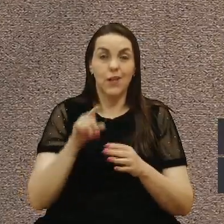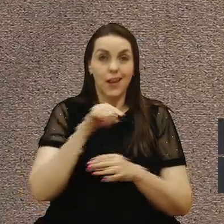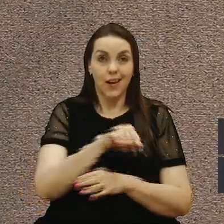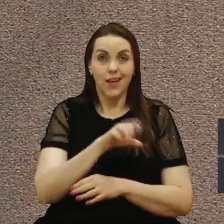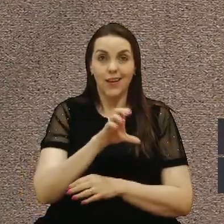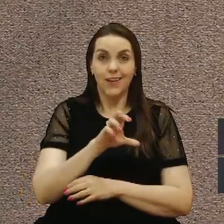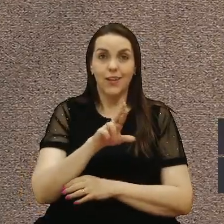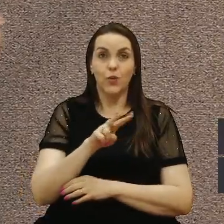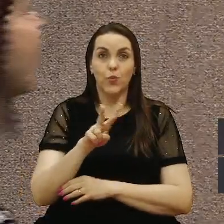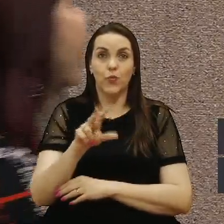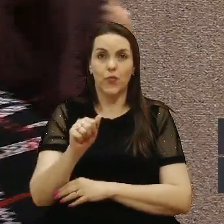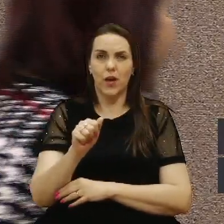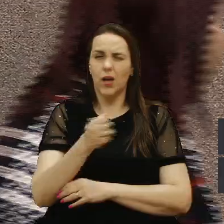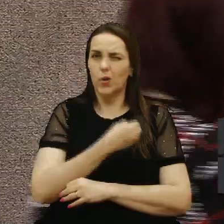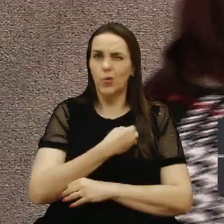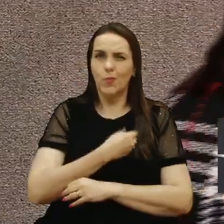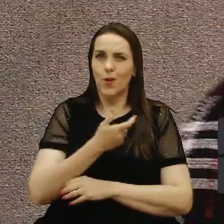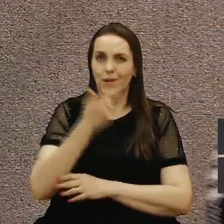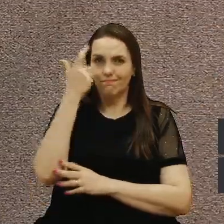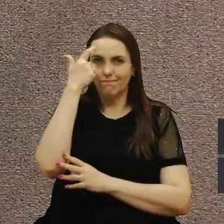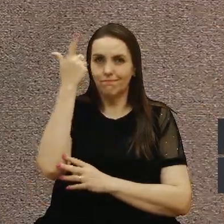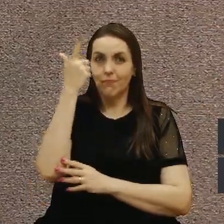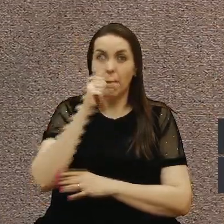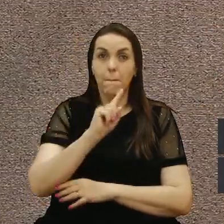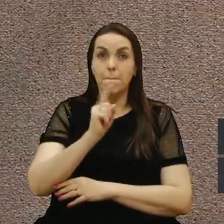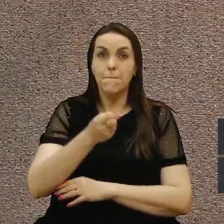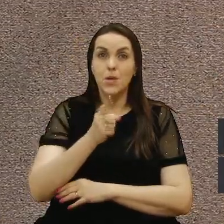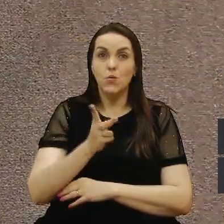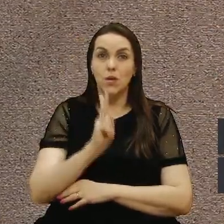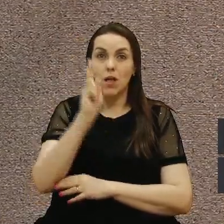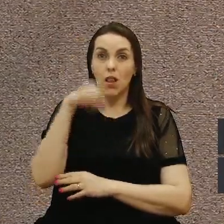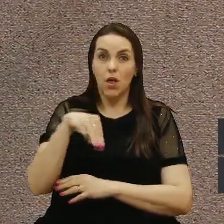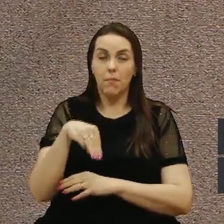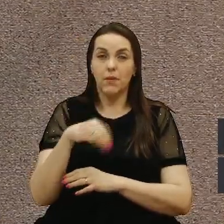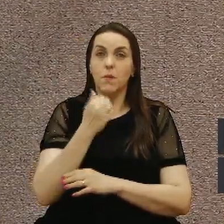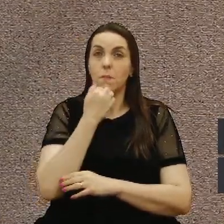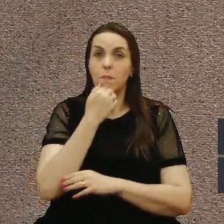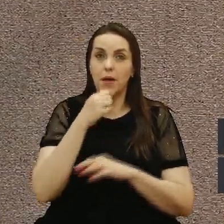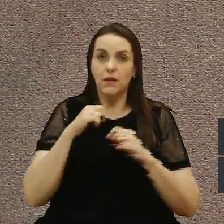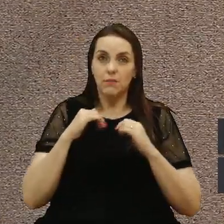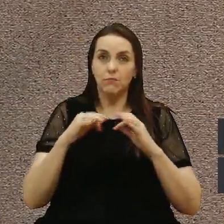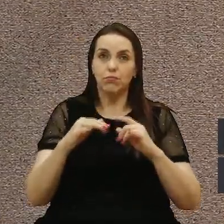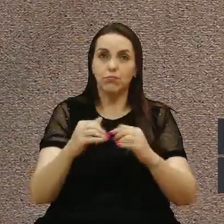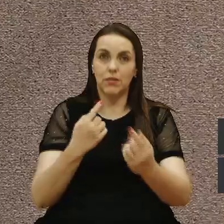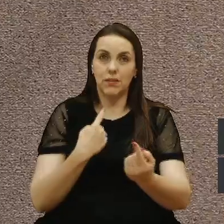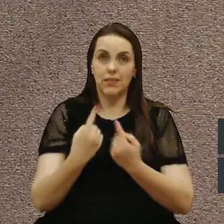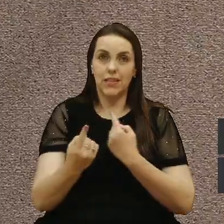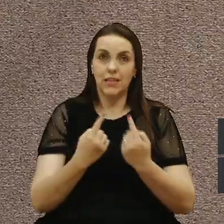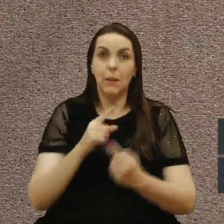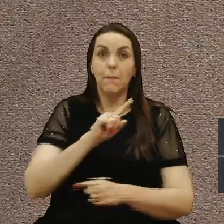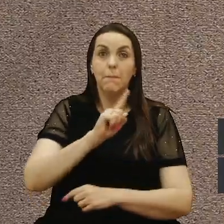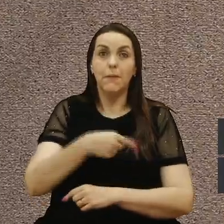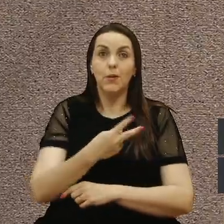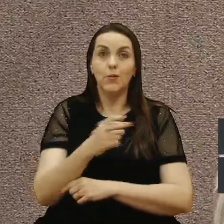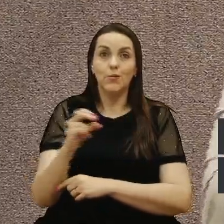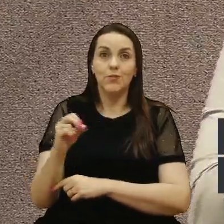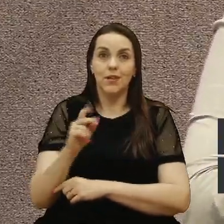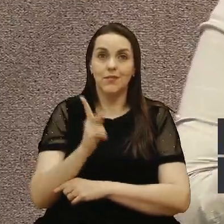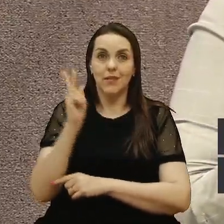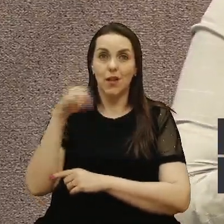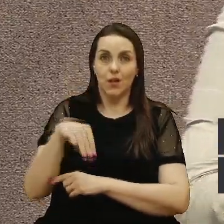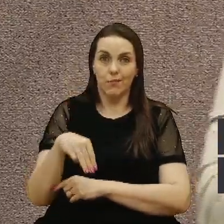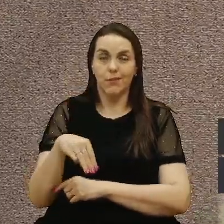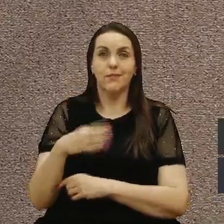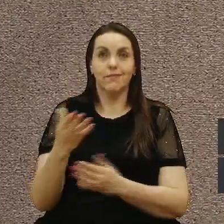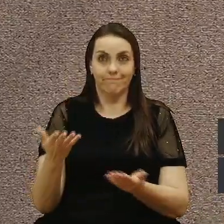o número que me vem à cabeça agora, são quase 1.000 quilômetros de estrada de chão, né, vereador Aldonei? 1.200 quilômetros. Então,